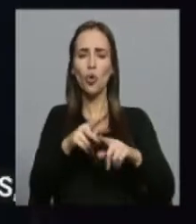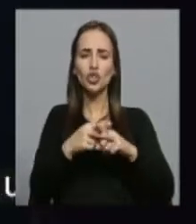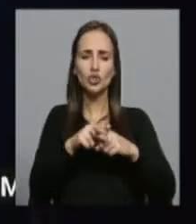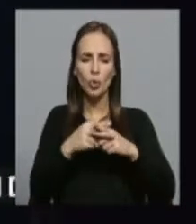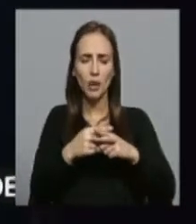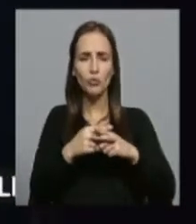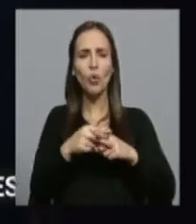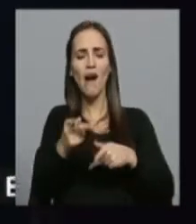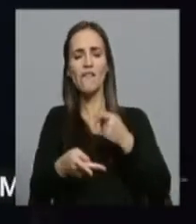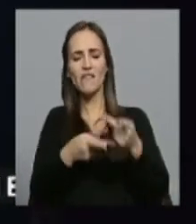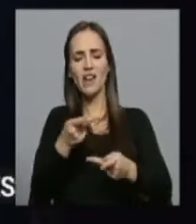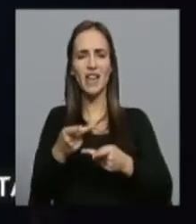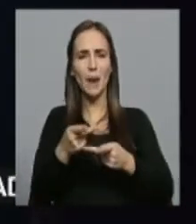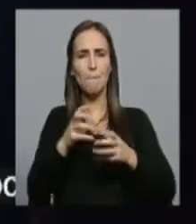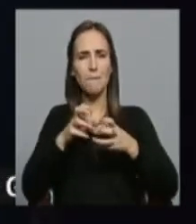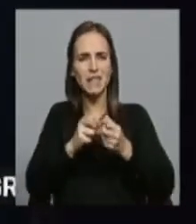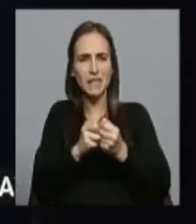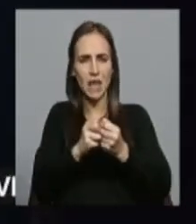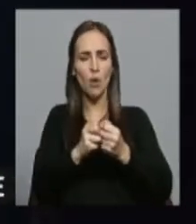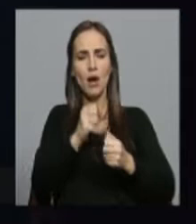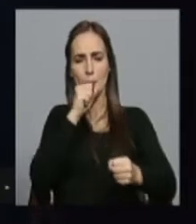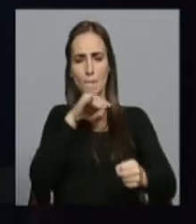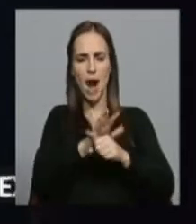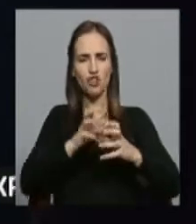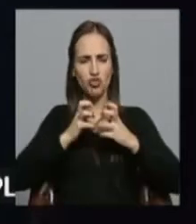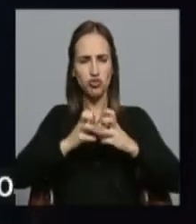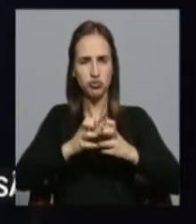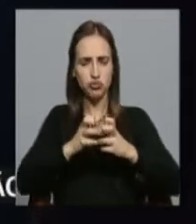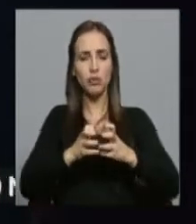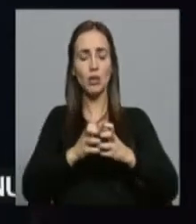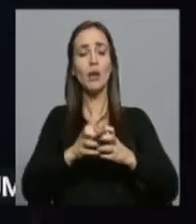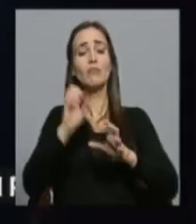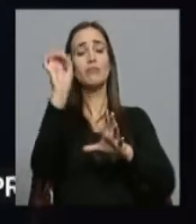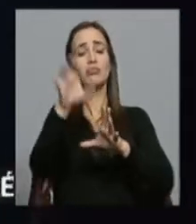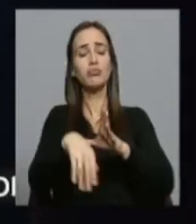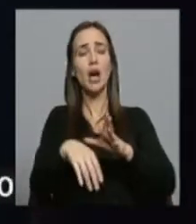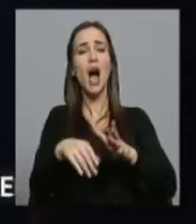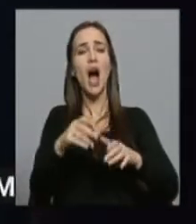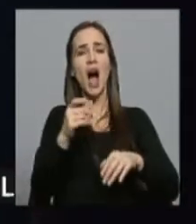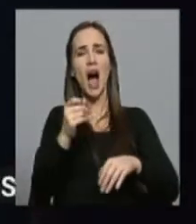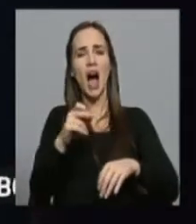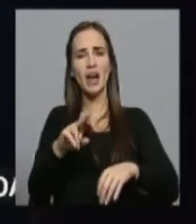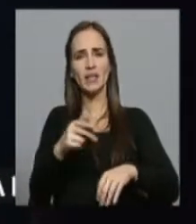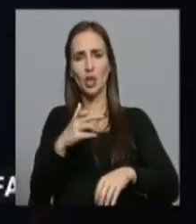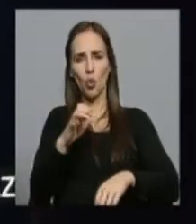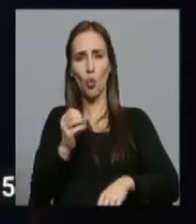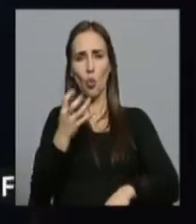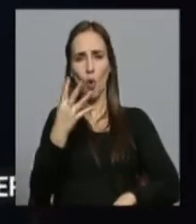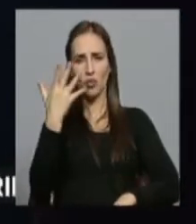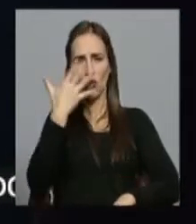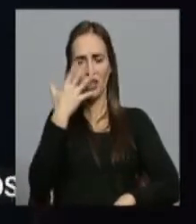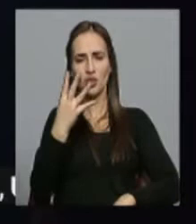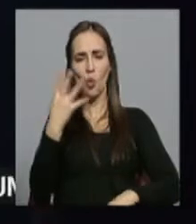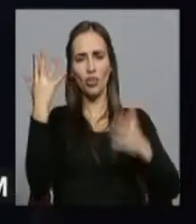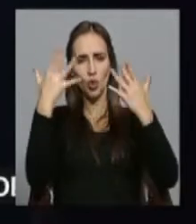estáticas e também a compressão que os oceanos faz, e foi colocado no Oceano Ártico durante 4 dias e 4 noites. Olha, Daniel, o resultado é